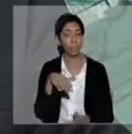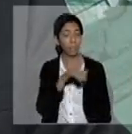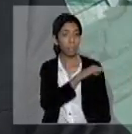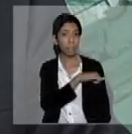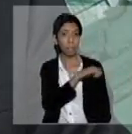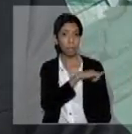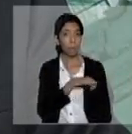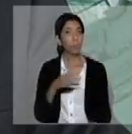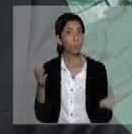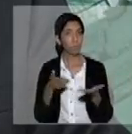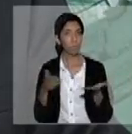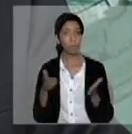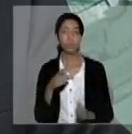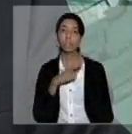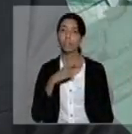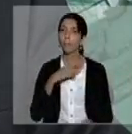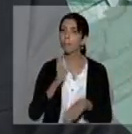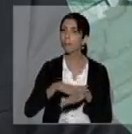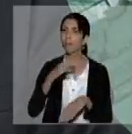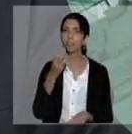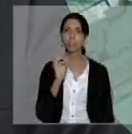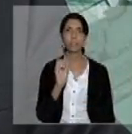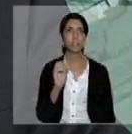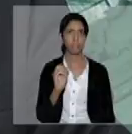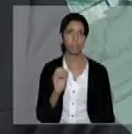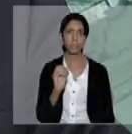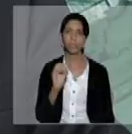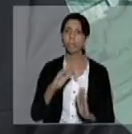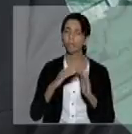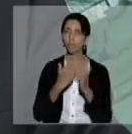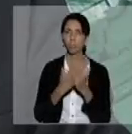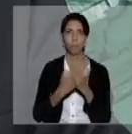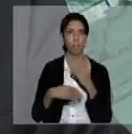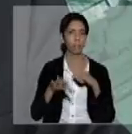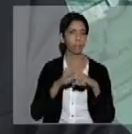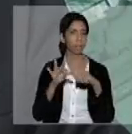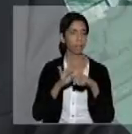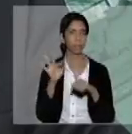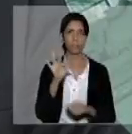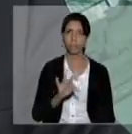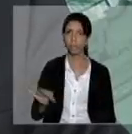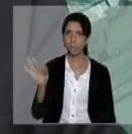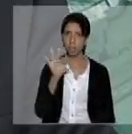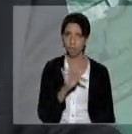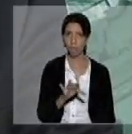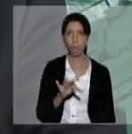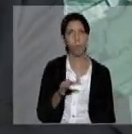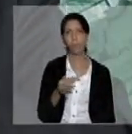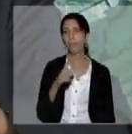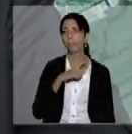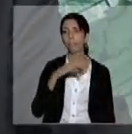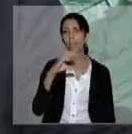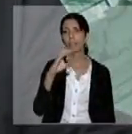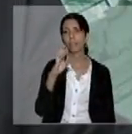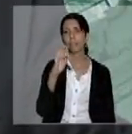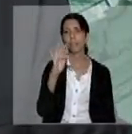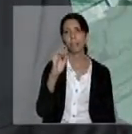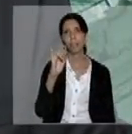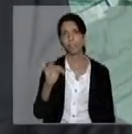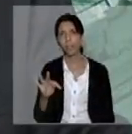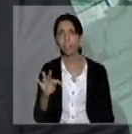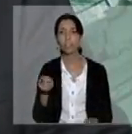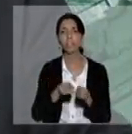só o Rio de Janeiro hoje, nós temos mais de 30 escolas técnicas federais. Se nós contarmos aí com o Cefet,